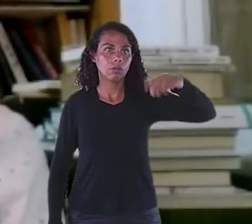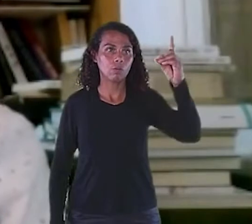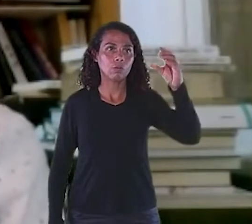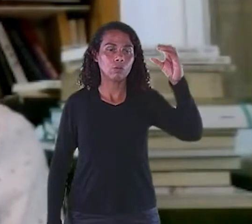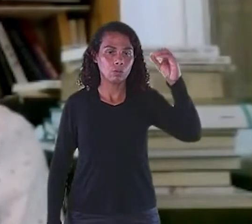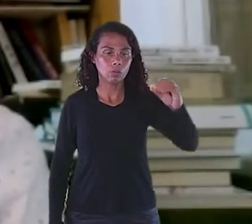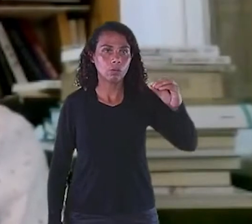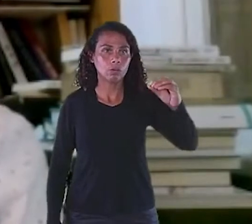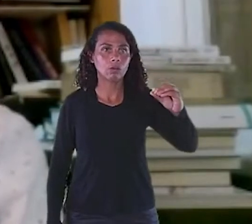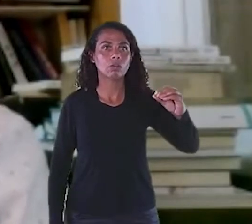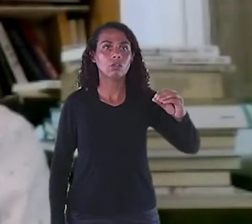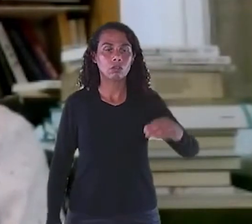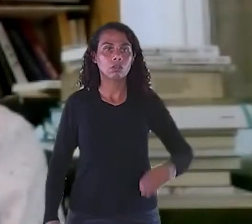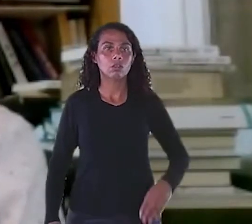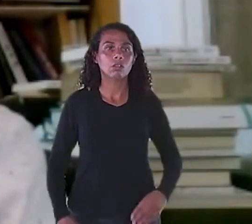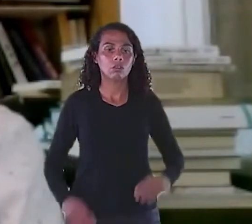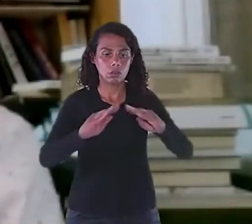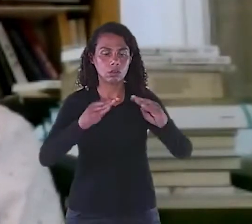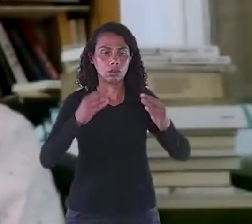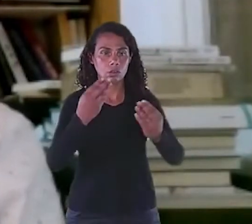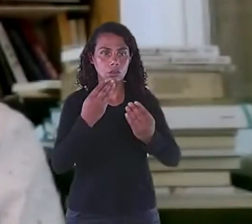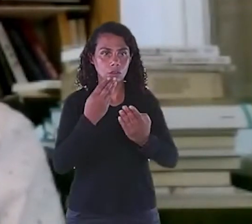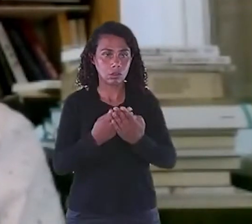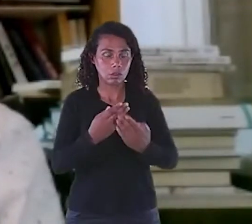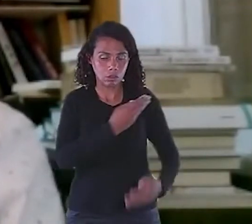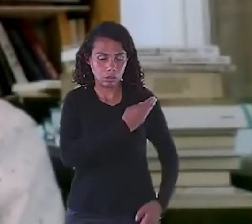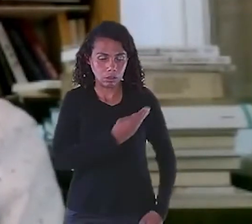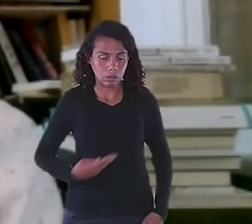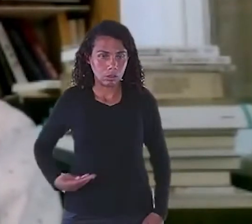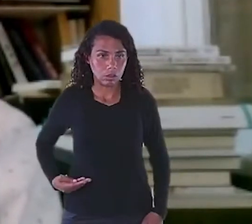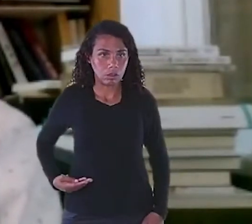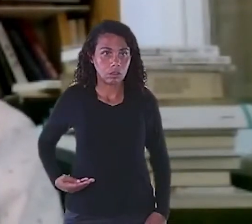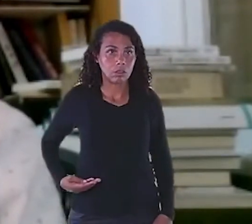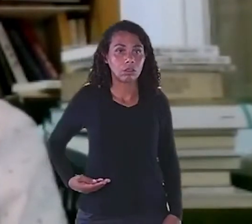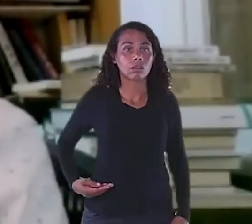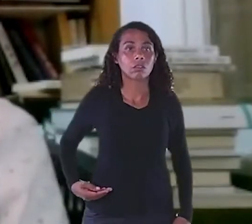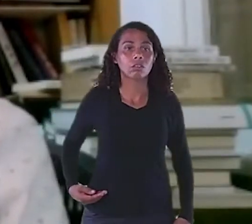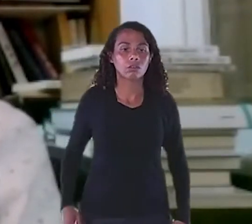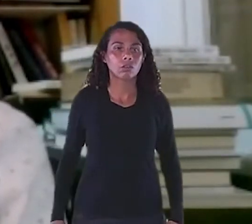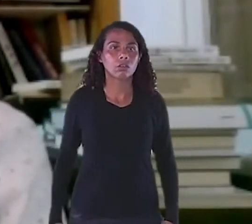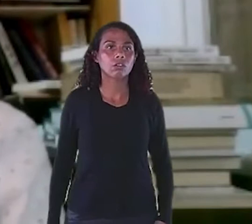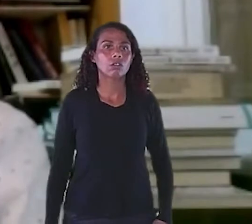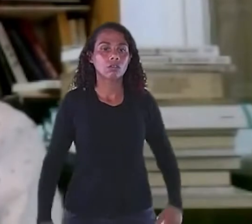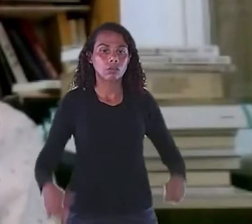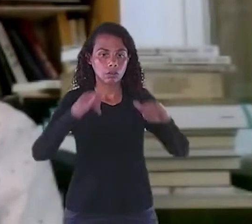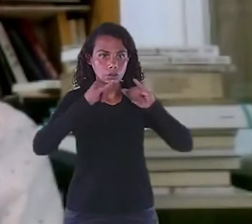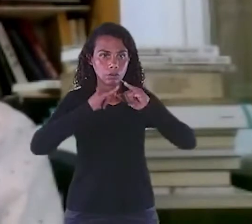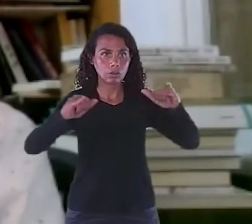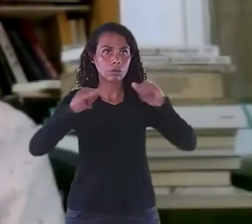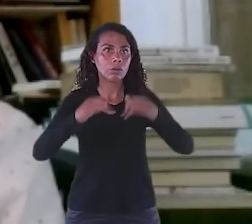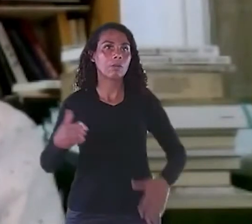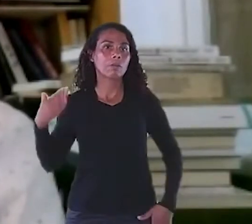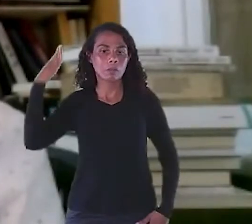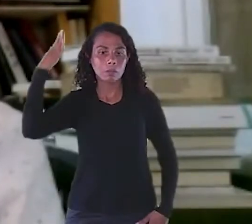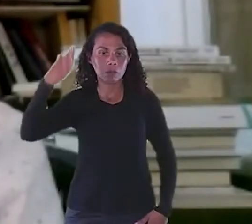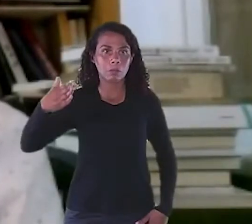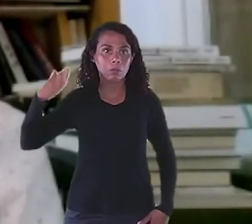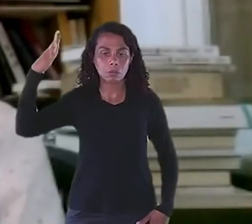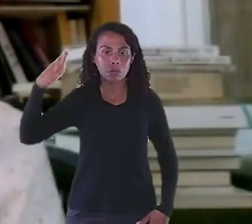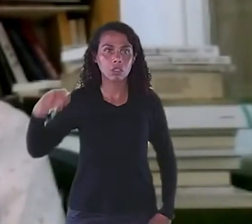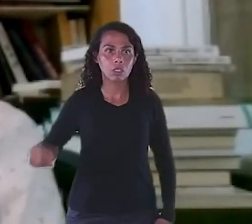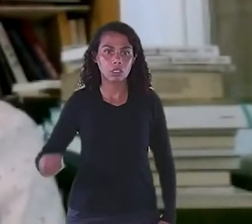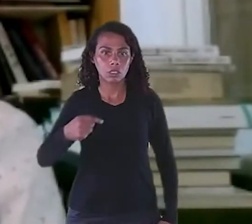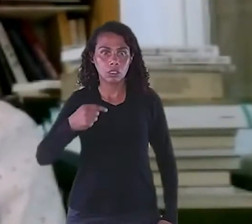de terno e gravata. Esse senhor tinha 39 anos, quando eu me lembro disso. Foi uma coisa,